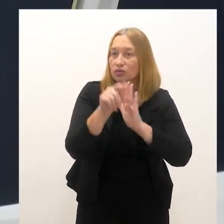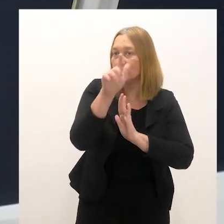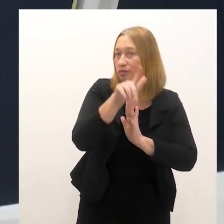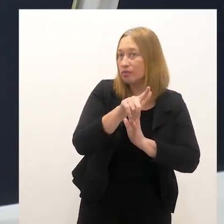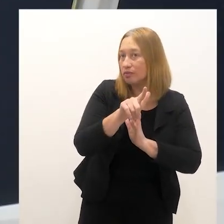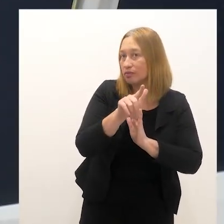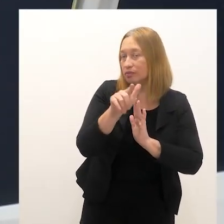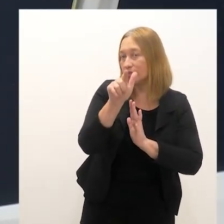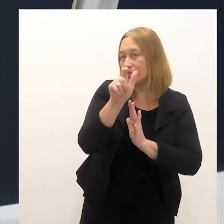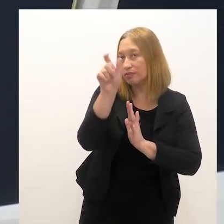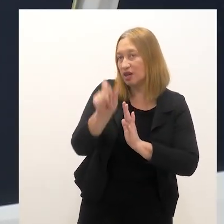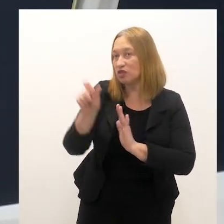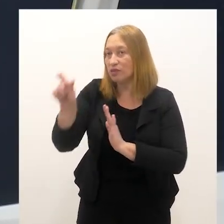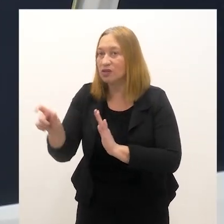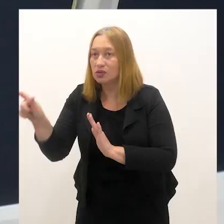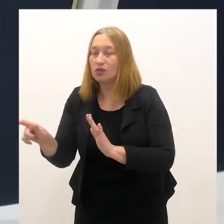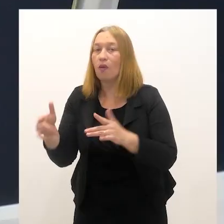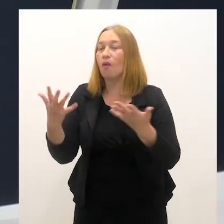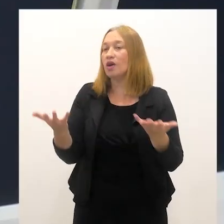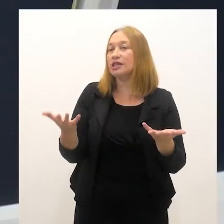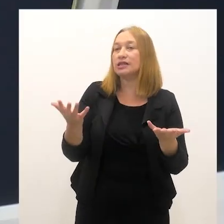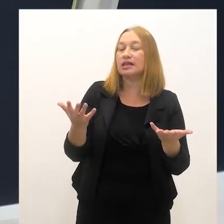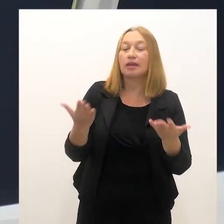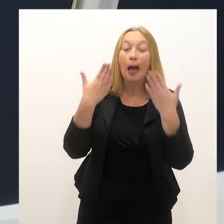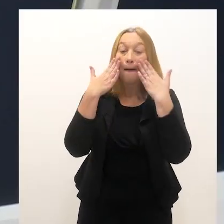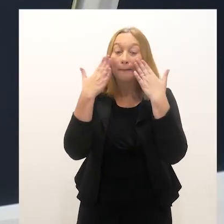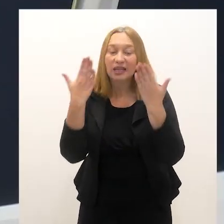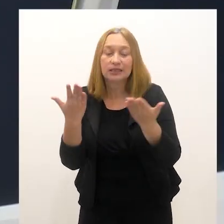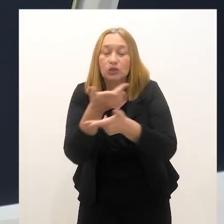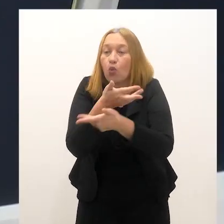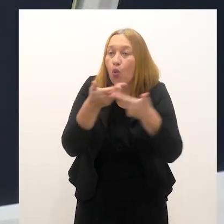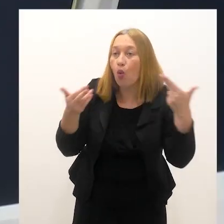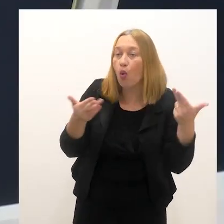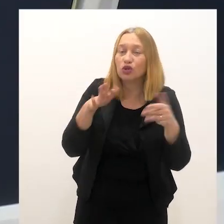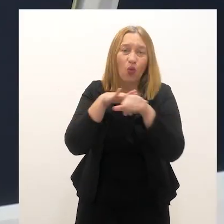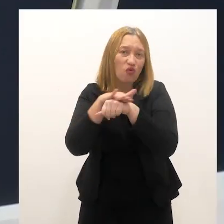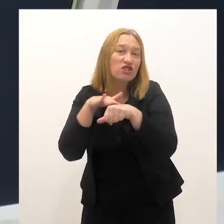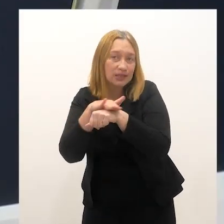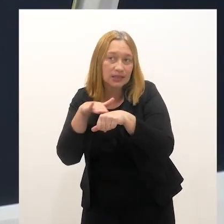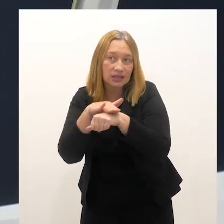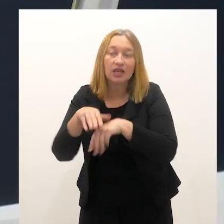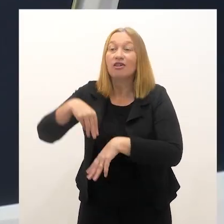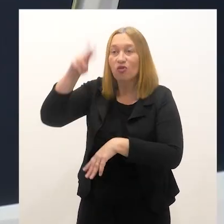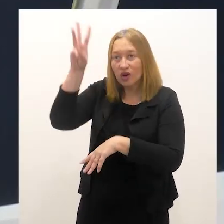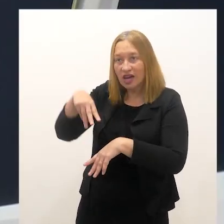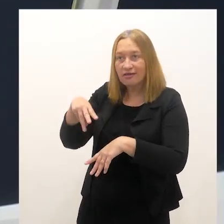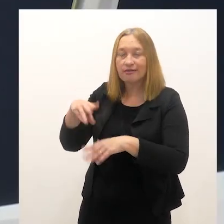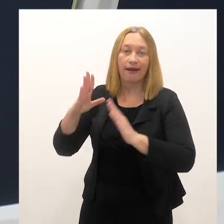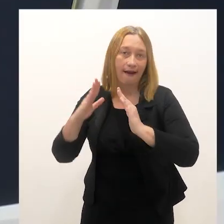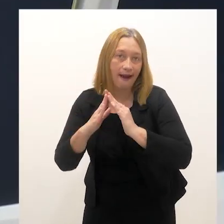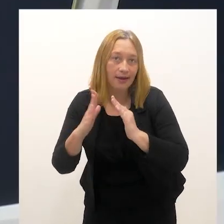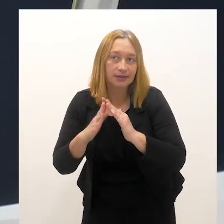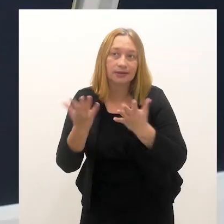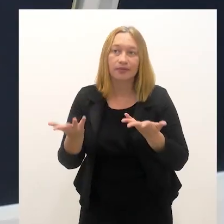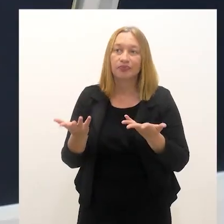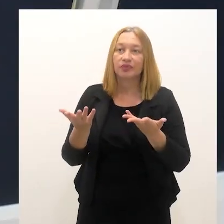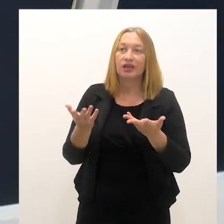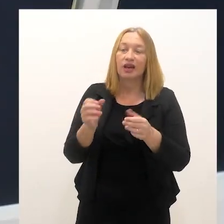para o público, entretendo quem estava em casa, apresentando coisas, né, conversando com quem está em